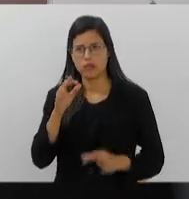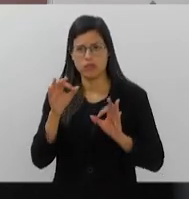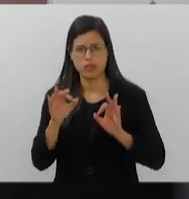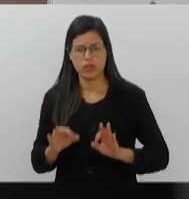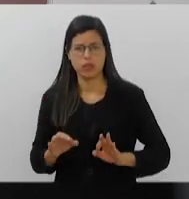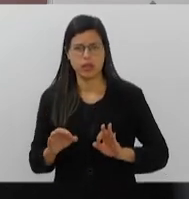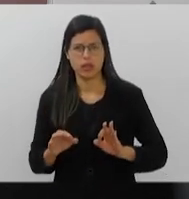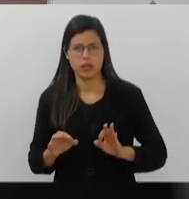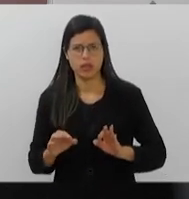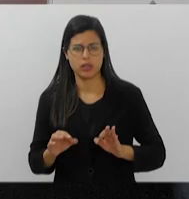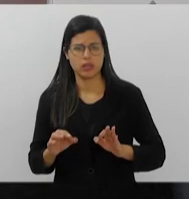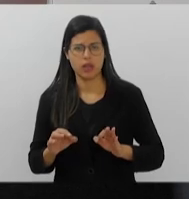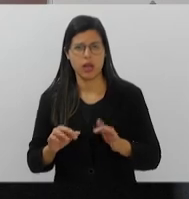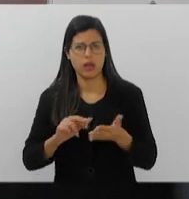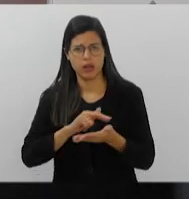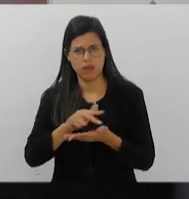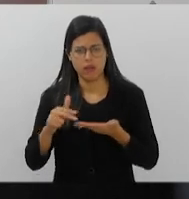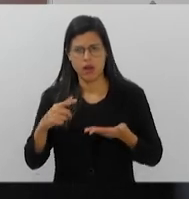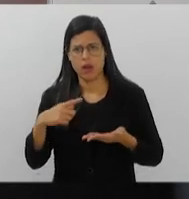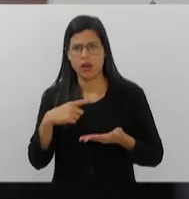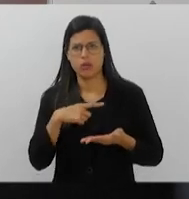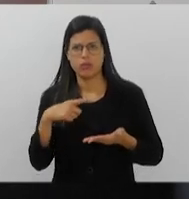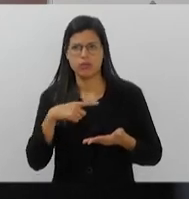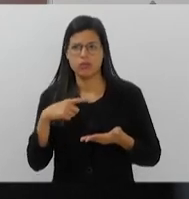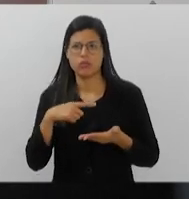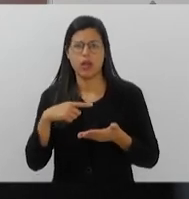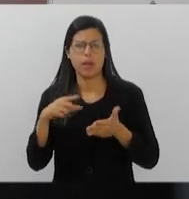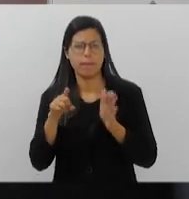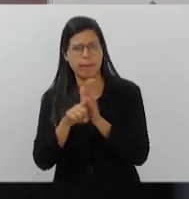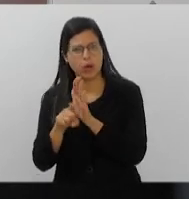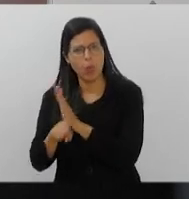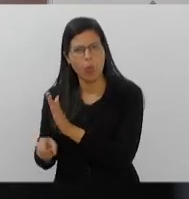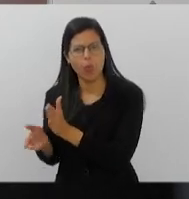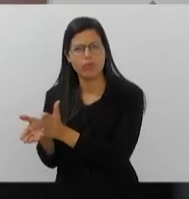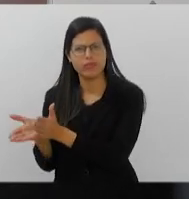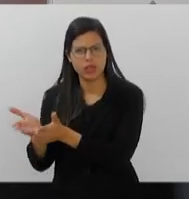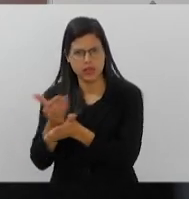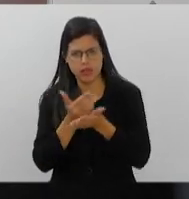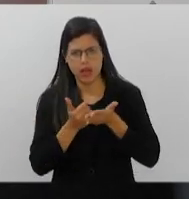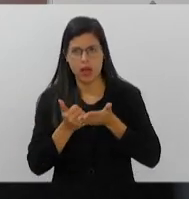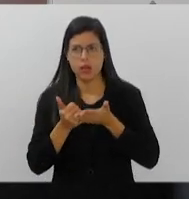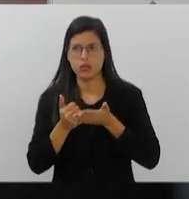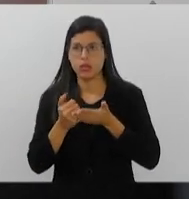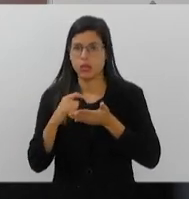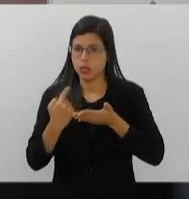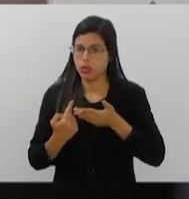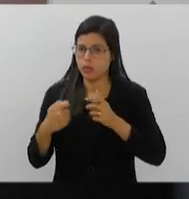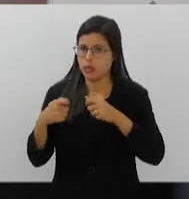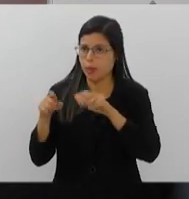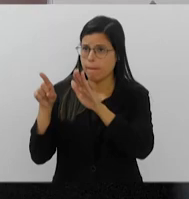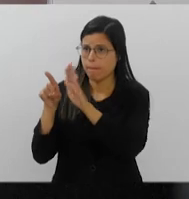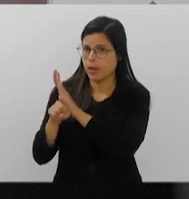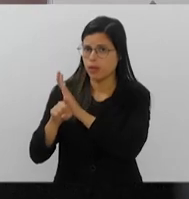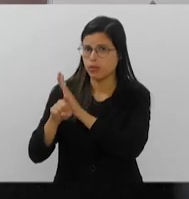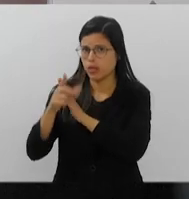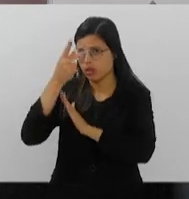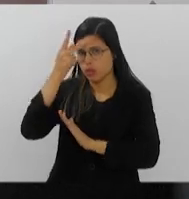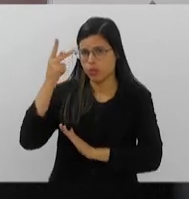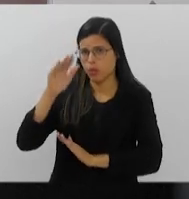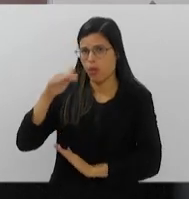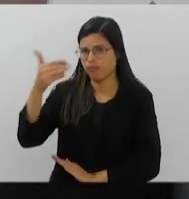aqui têm os seus próprios casos, as perguntas, os dados, e é isso que nós precisamos perguntar para aqueles que estão do outro lado da